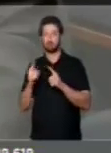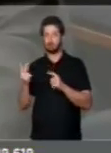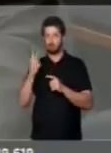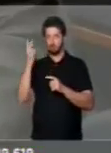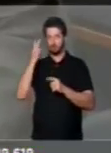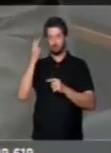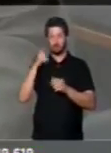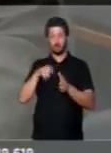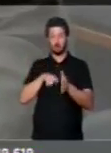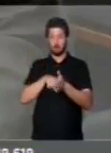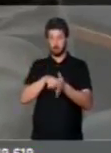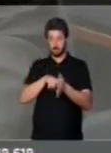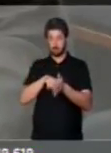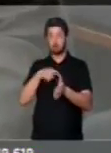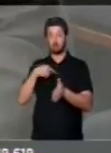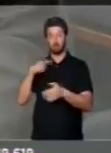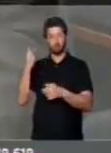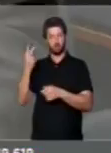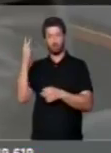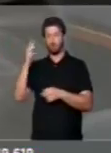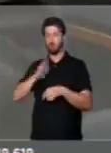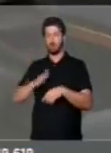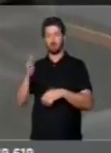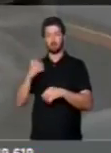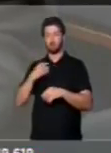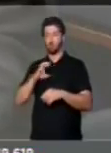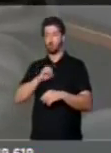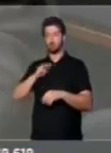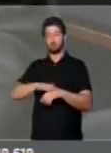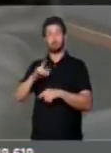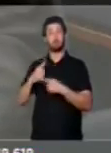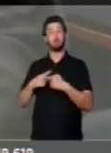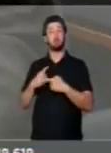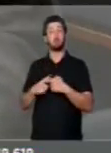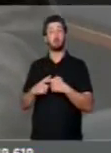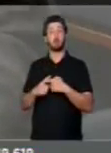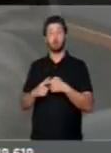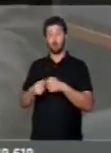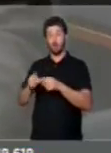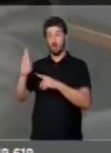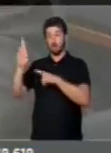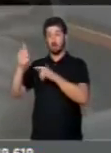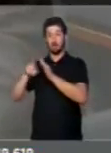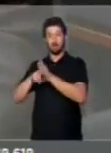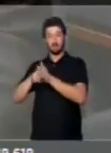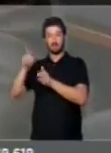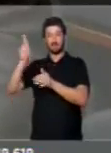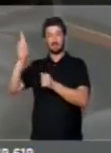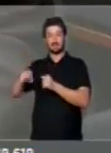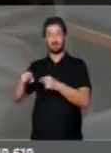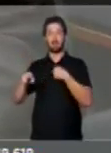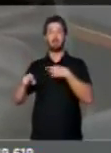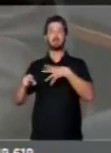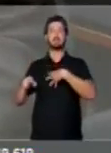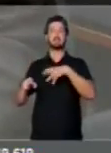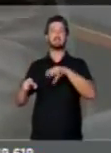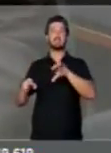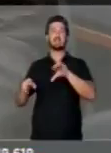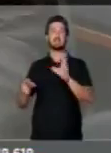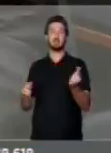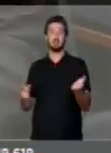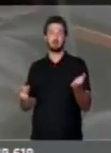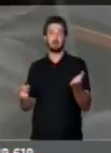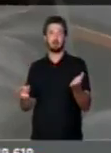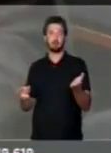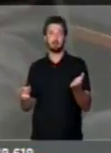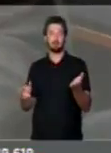muito a pesquisa, porque o que resulta de uma pesquisa é científico.